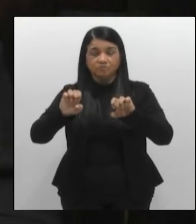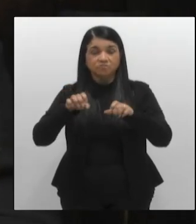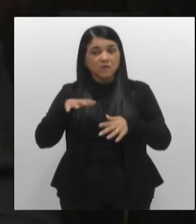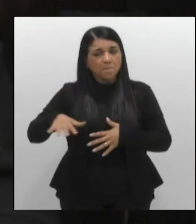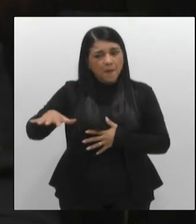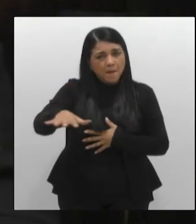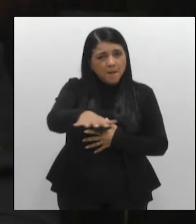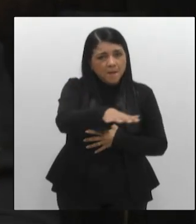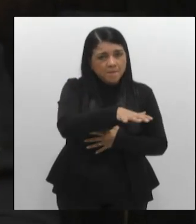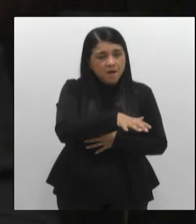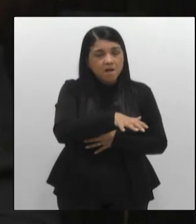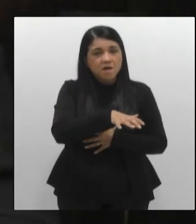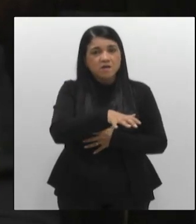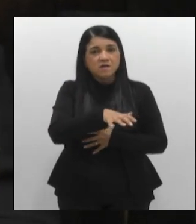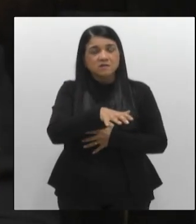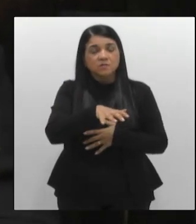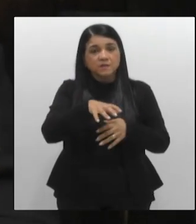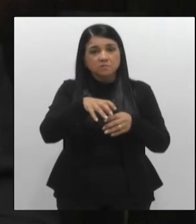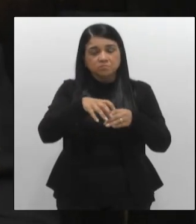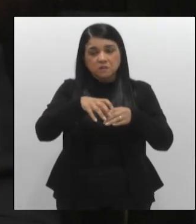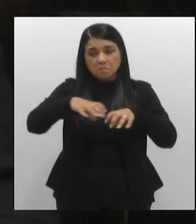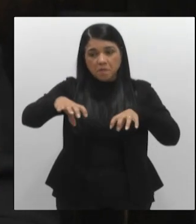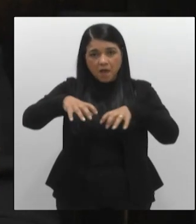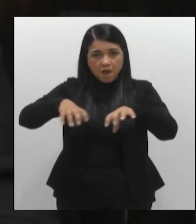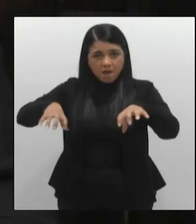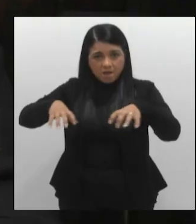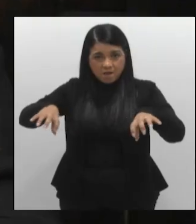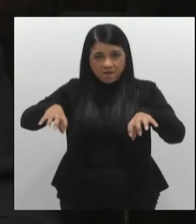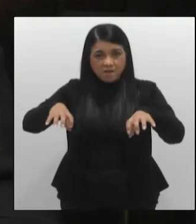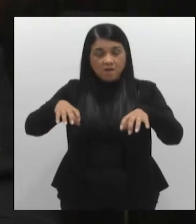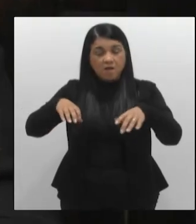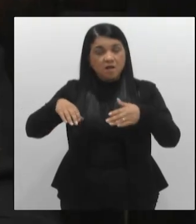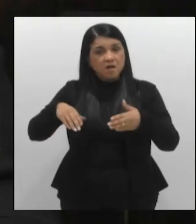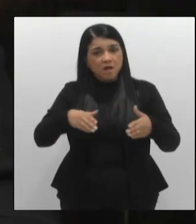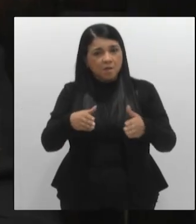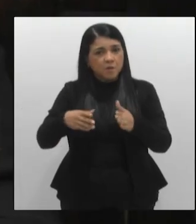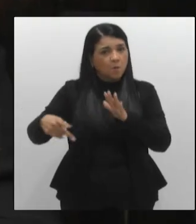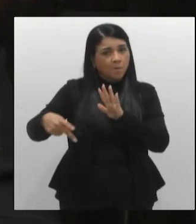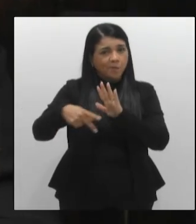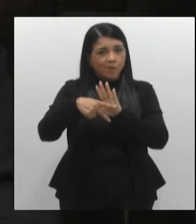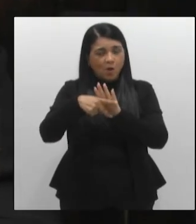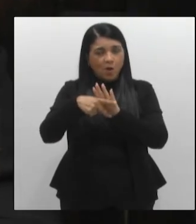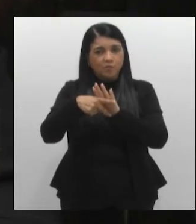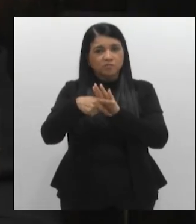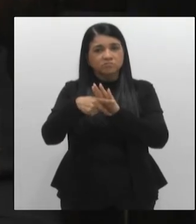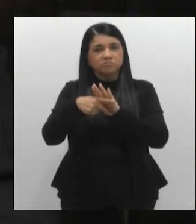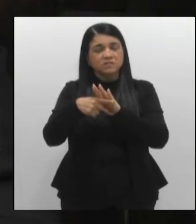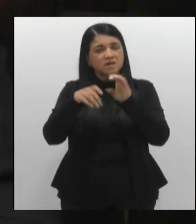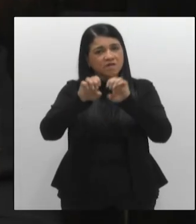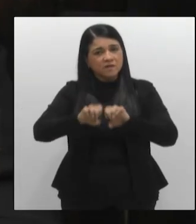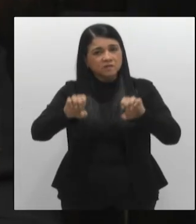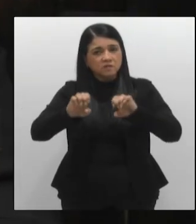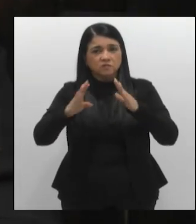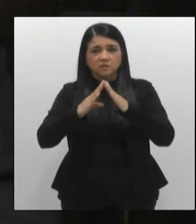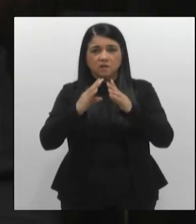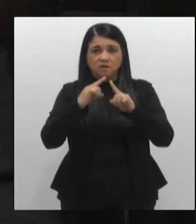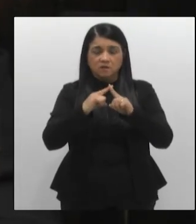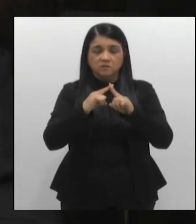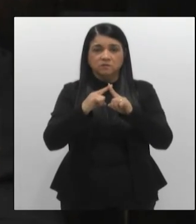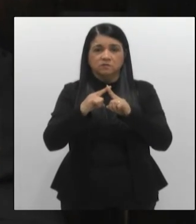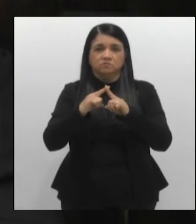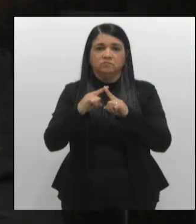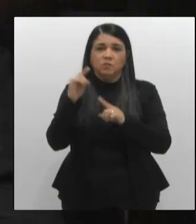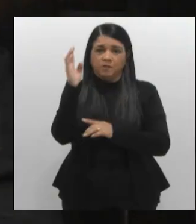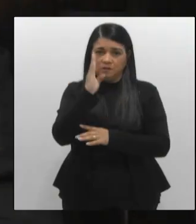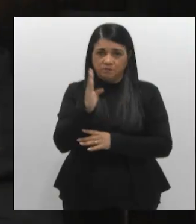territórios começam a ser desmembrados, seguindo o seu próprio caminho na edificação da igreja em nosso país.